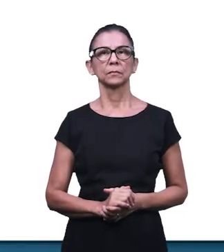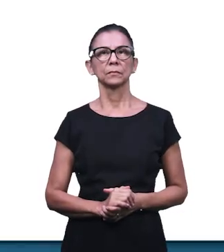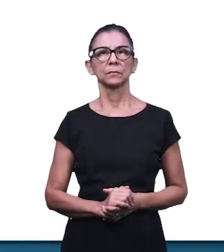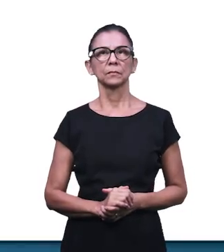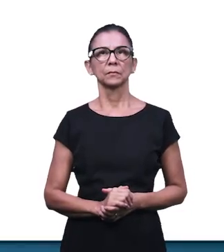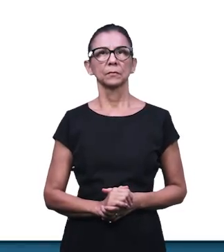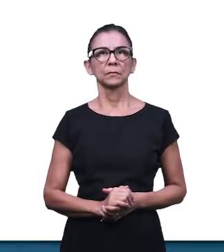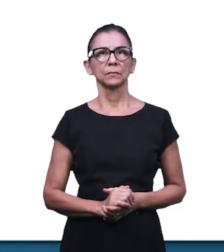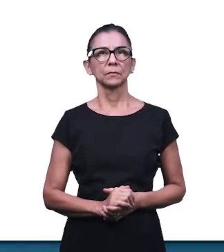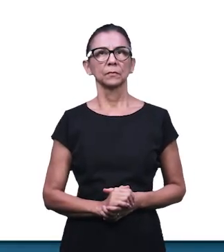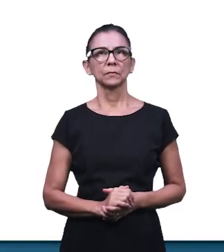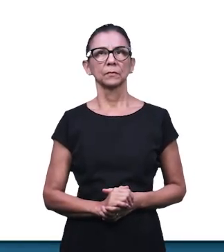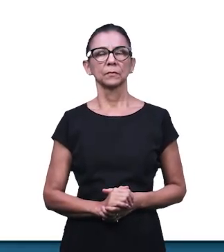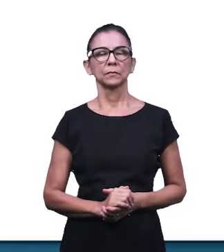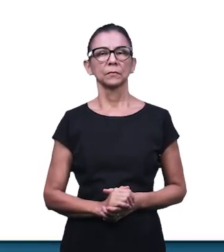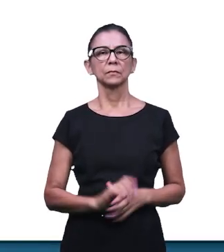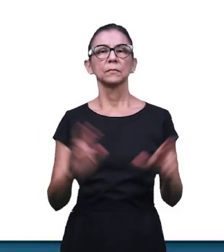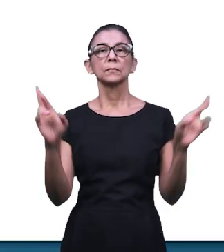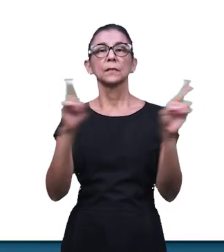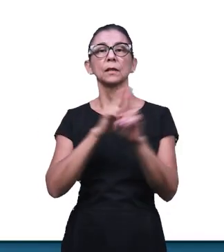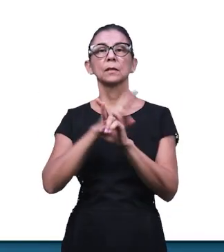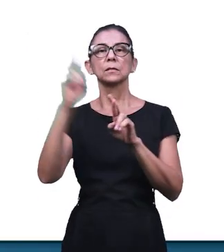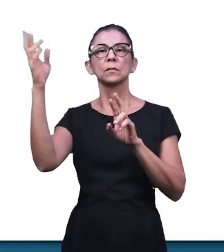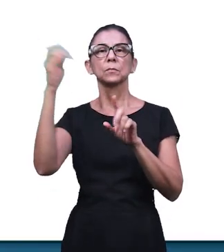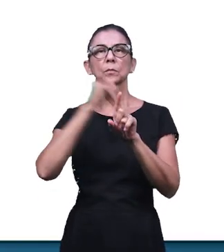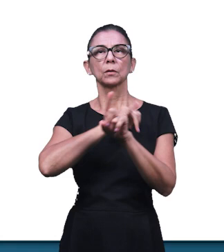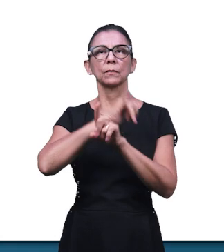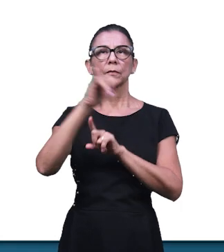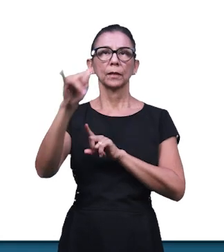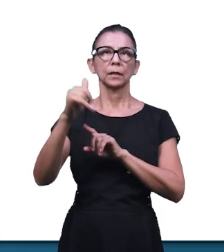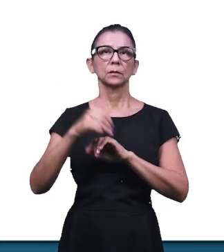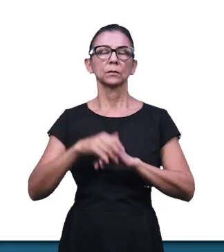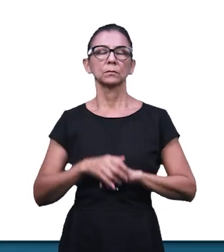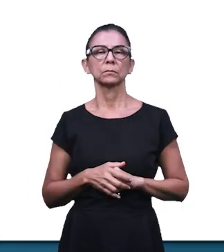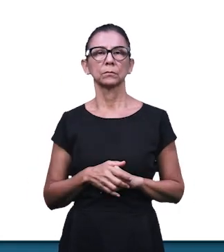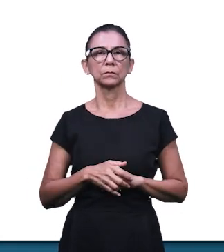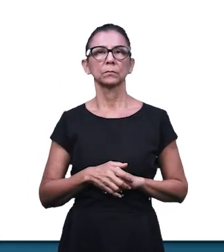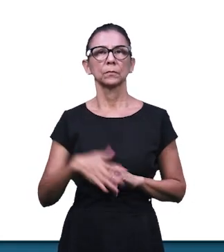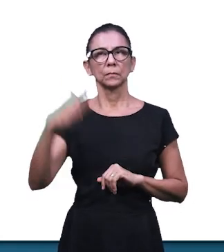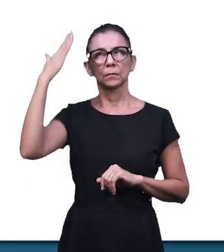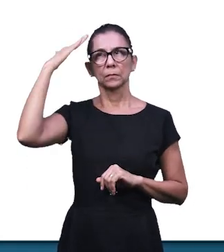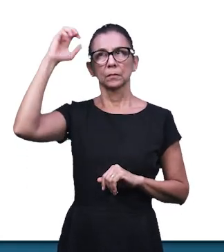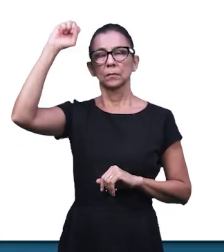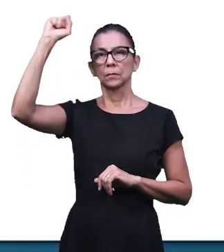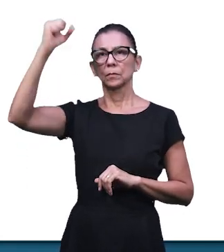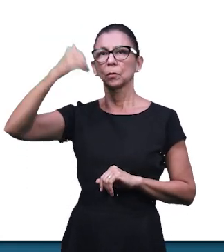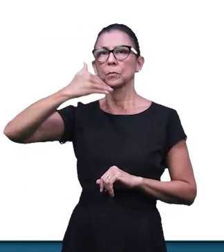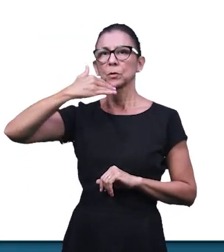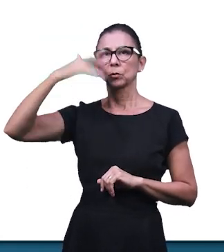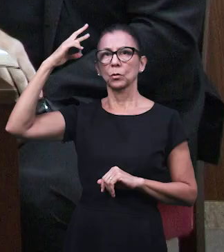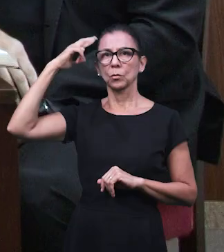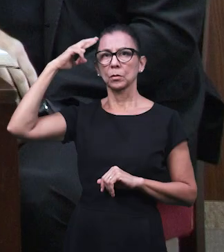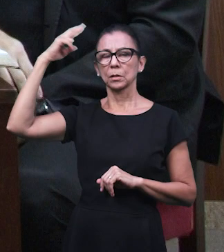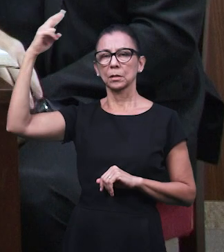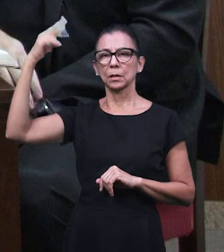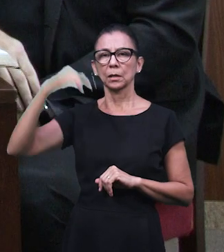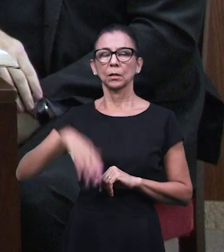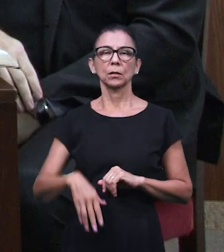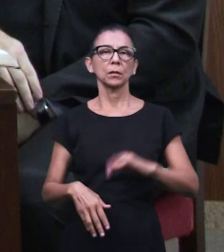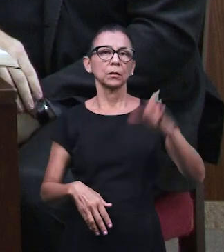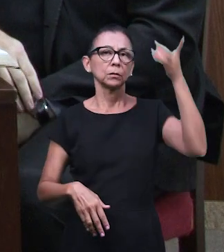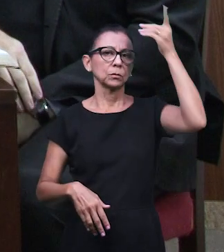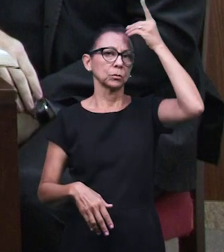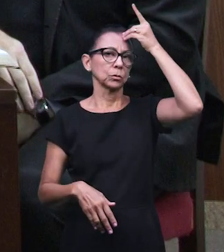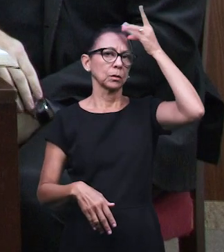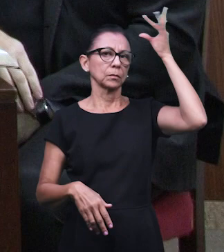Qual a relação profética entre o pedido de Salomão ao Senhor e os dons espirituais? Nós vamos